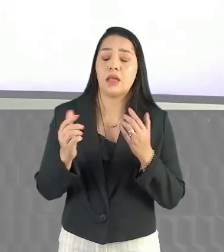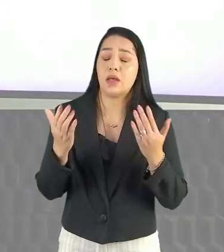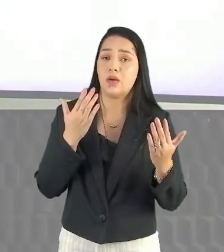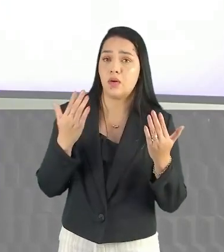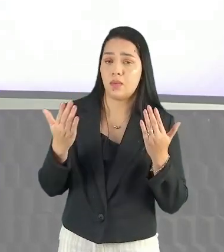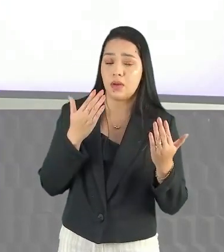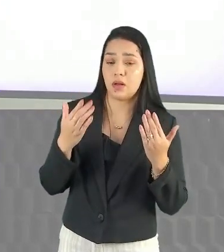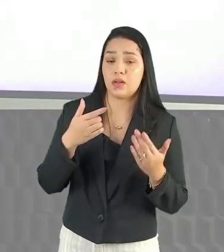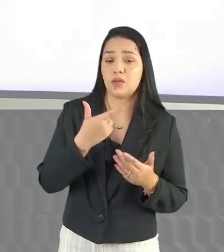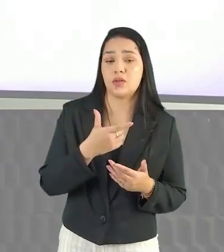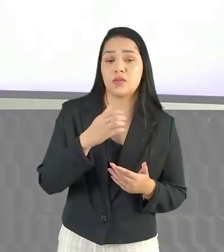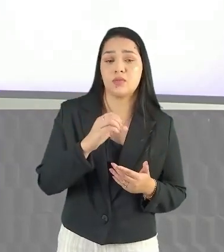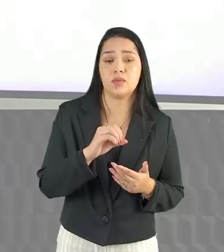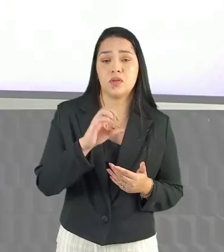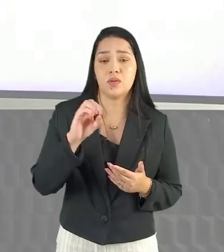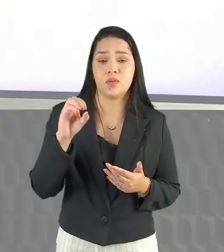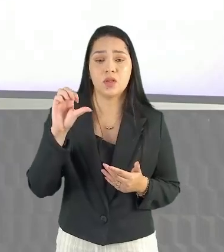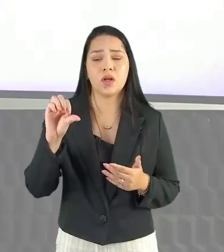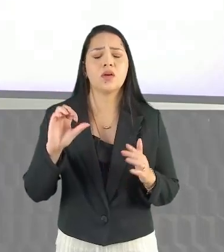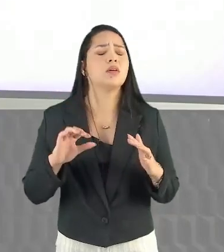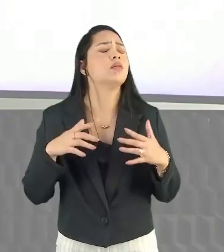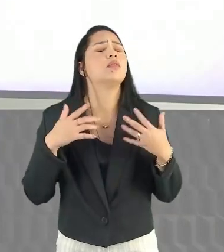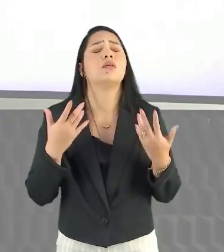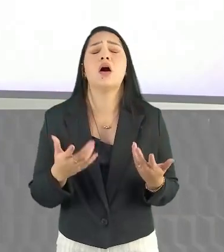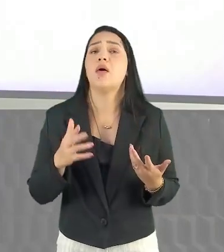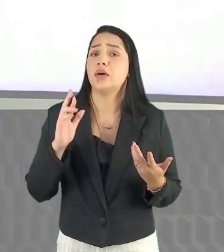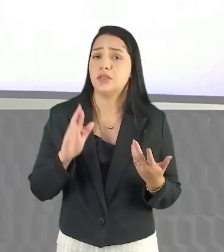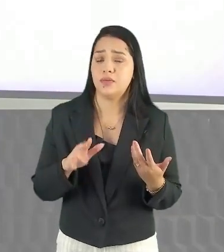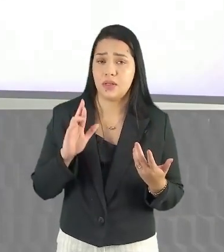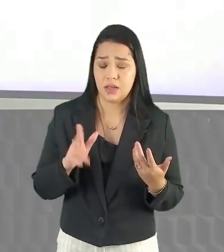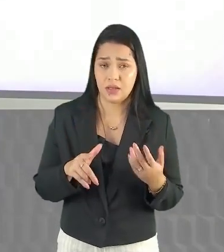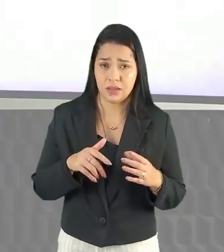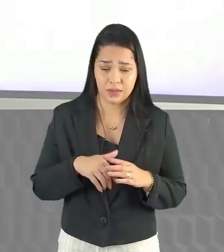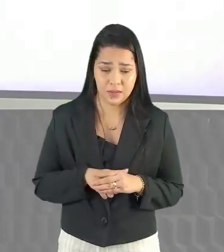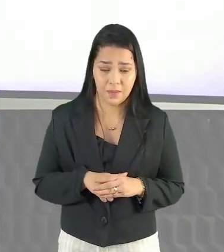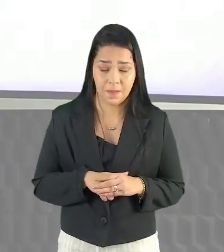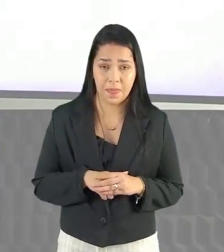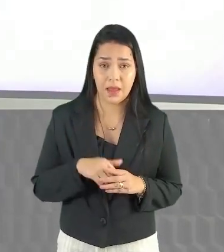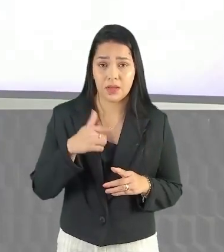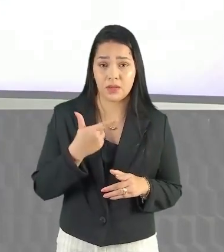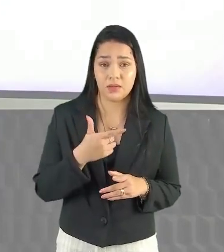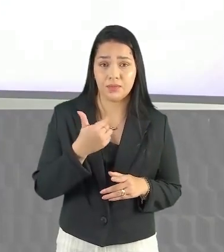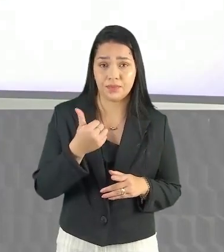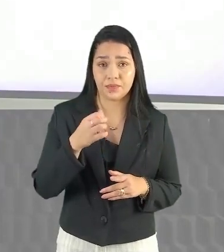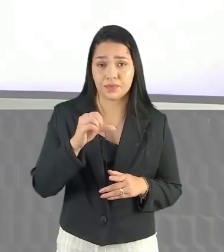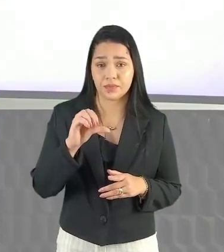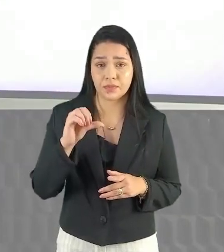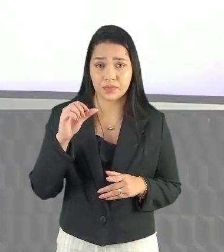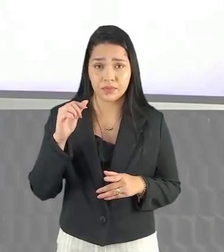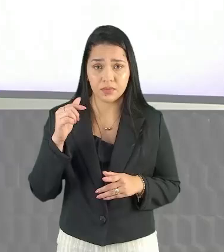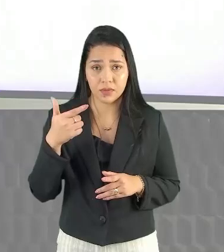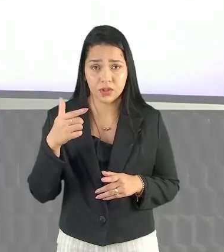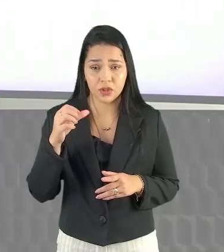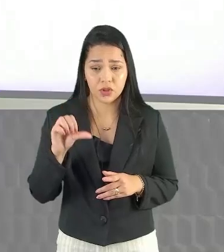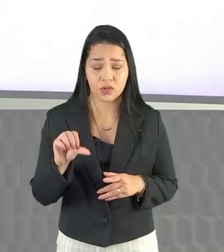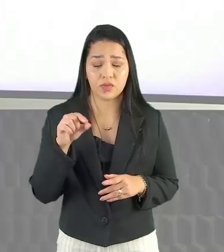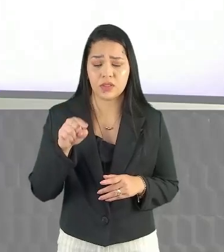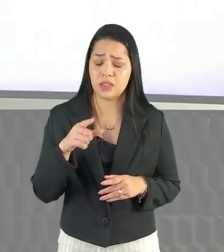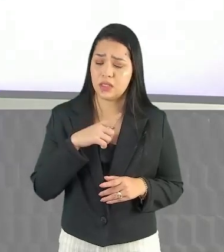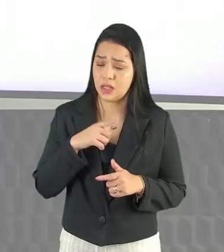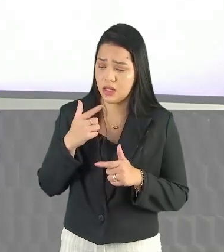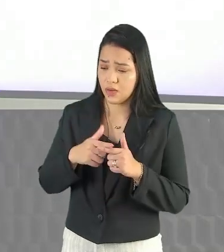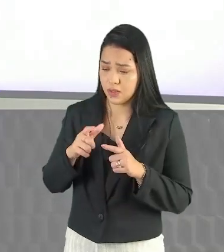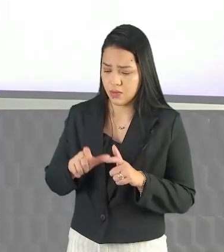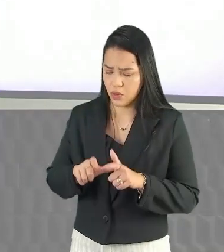crise de 1929. Bom, quais são as diferenças dessas crises? Lá, em 1929, você tinha uma crise da superprodução, ou seja,